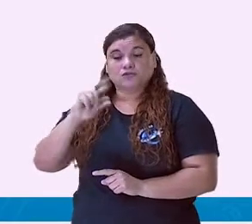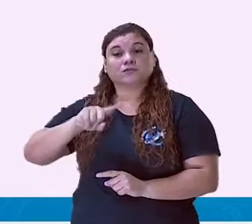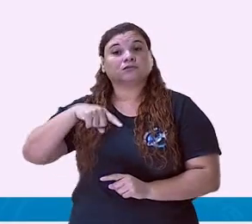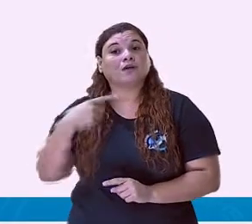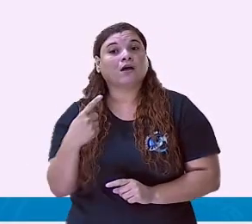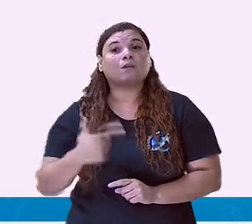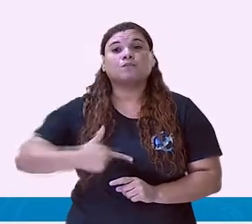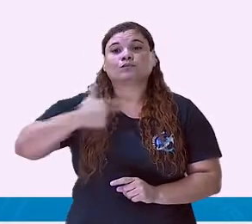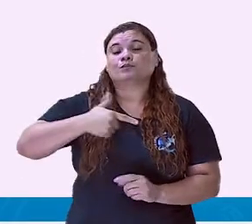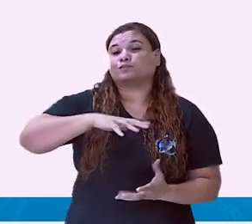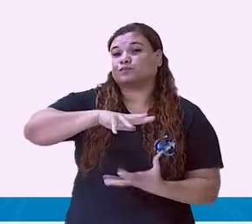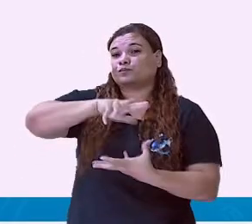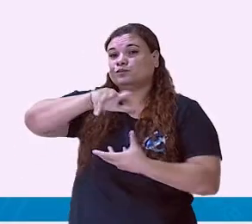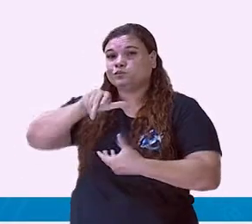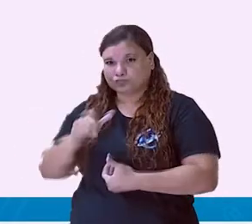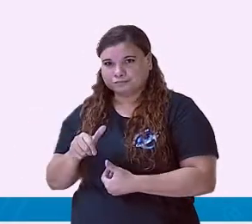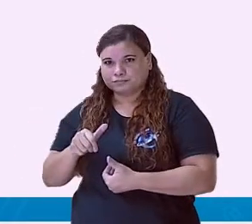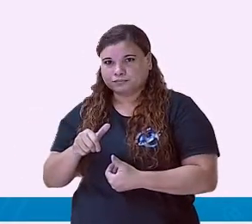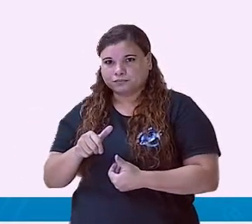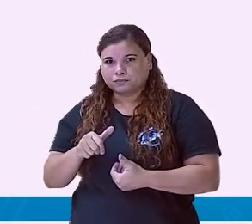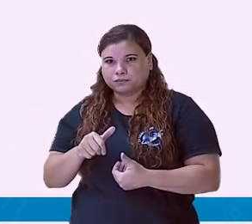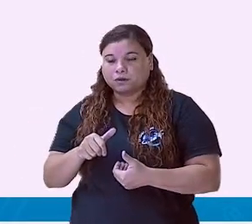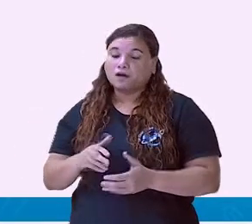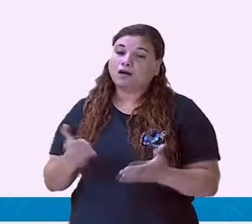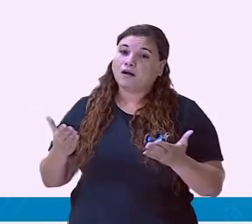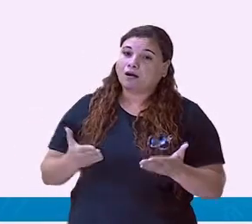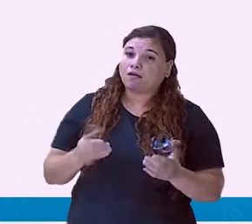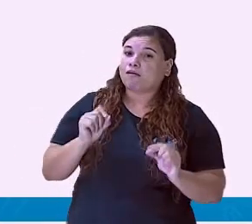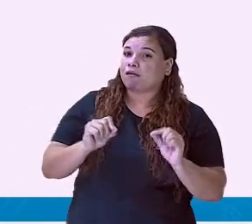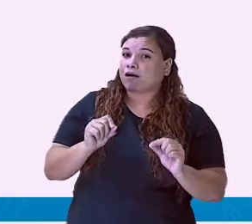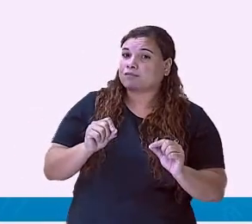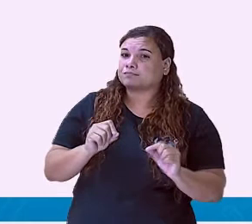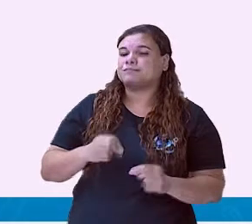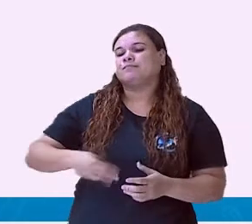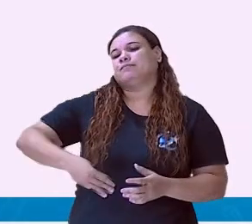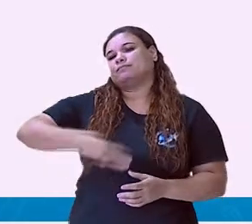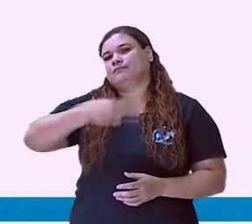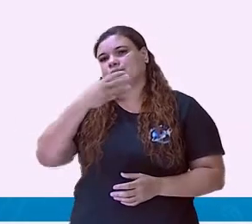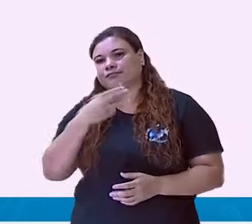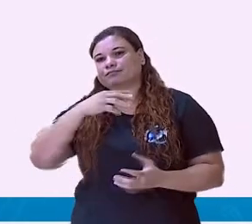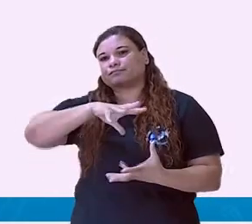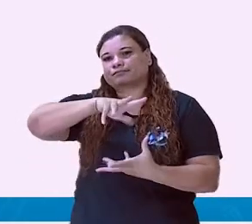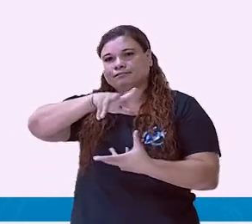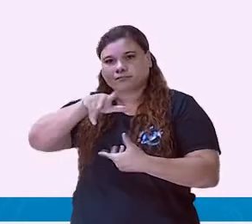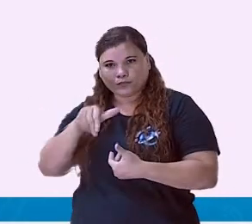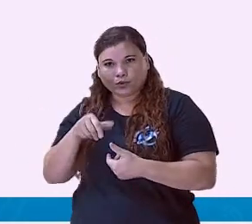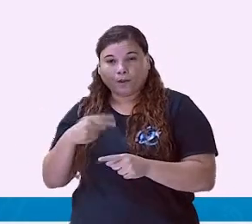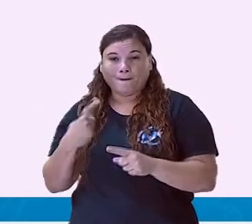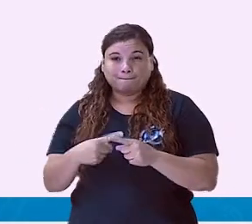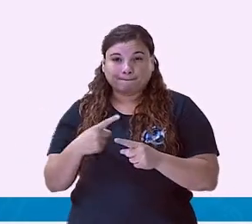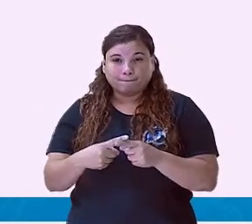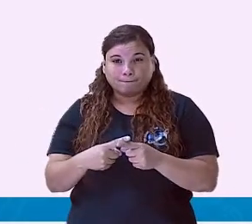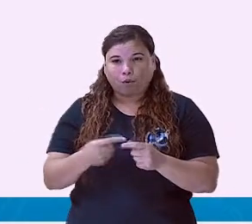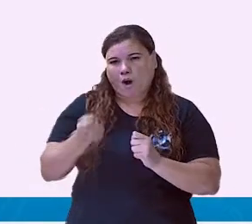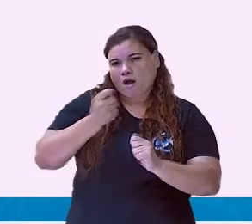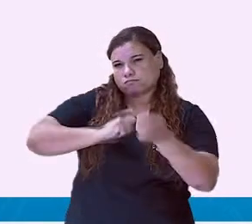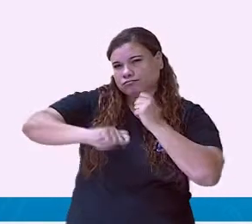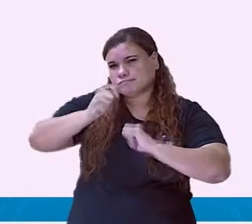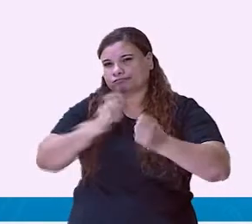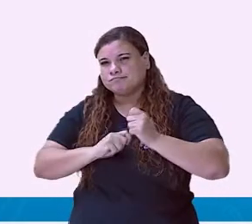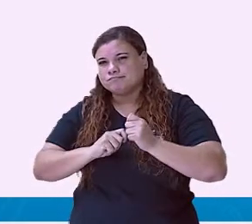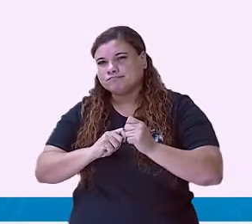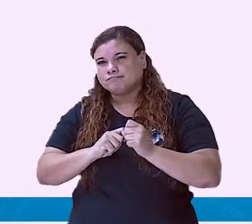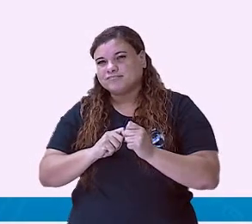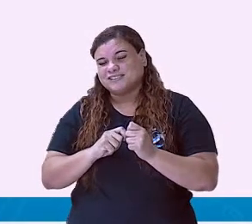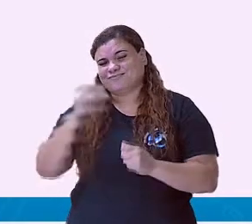países socialistas. Terceiro mundo, países de economias frágeis, com pouca